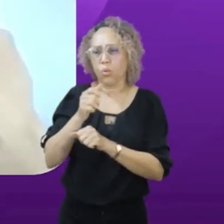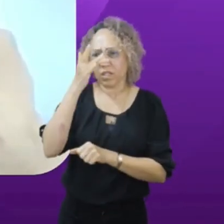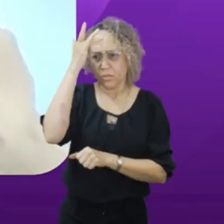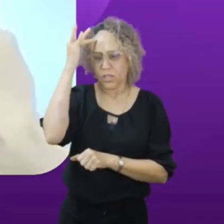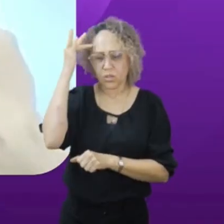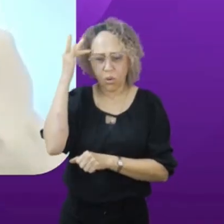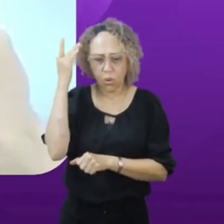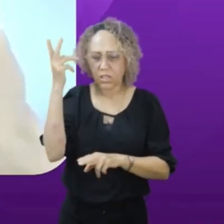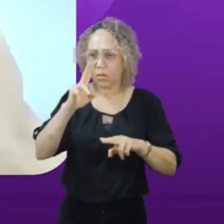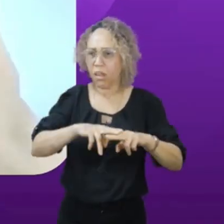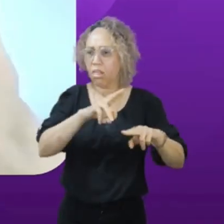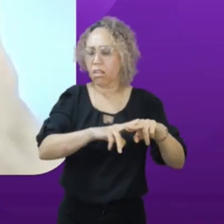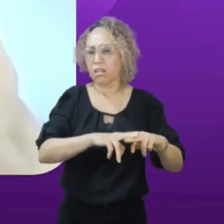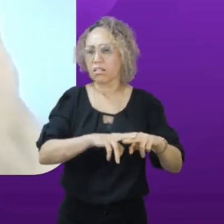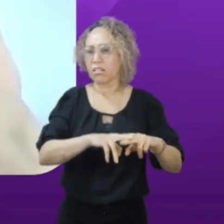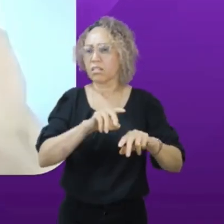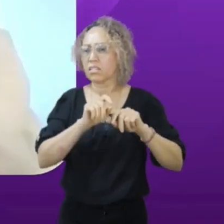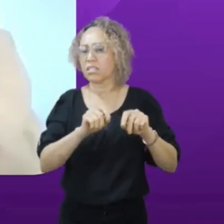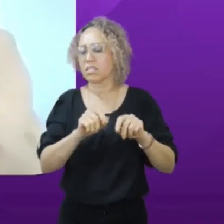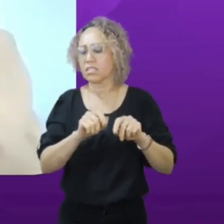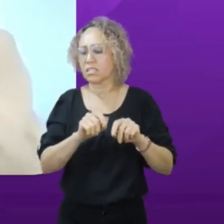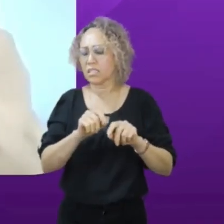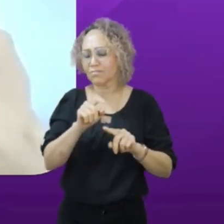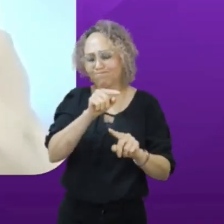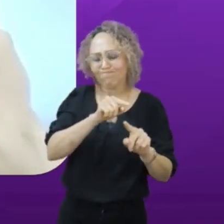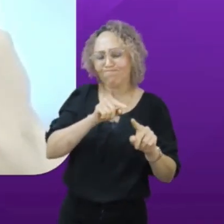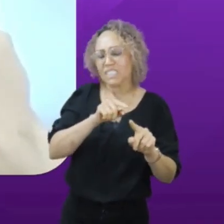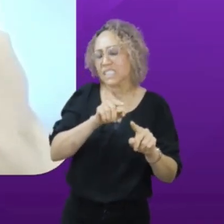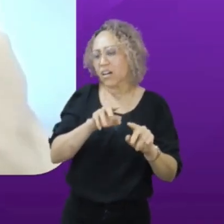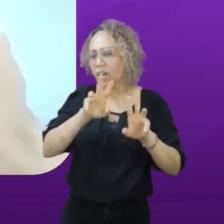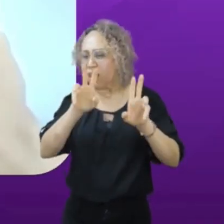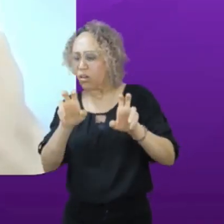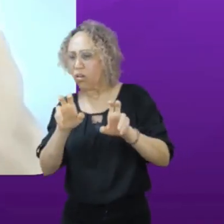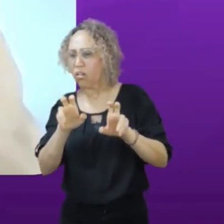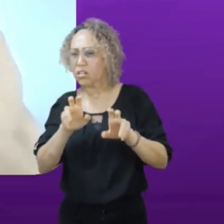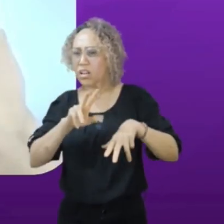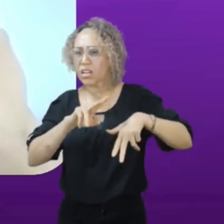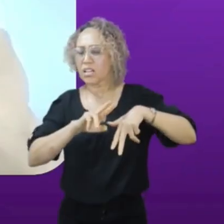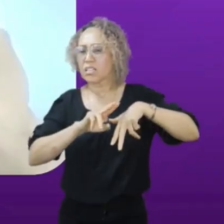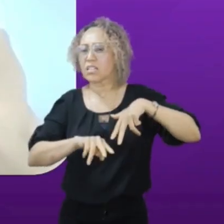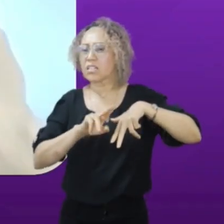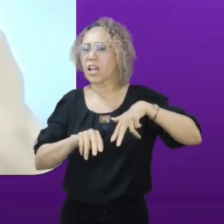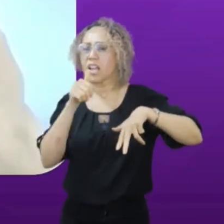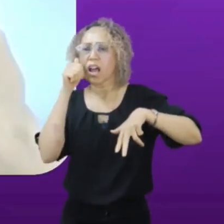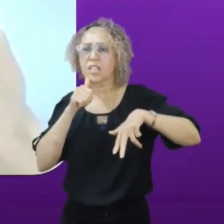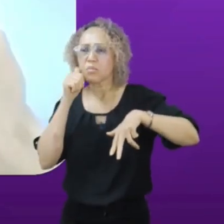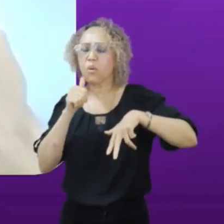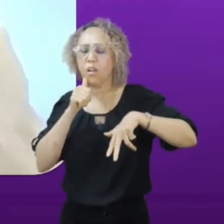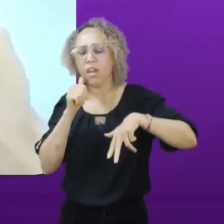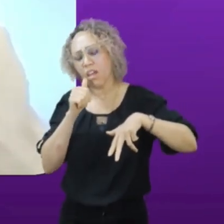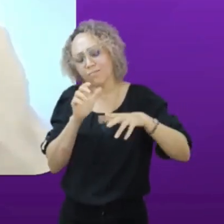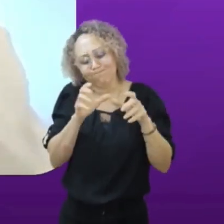liberdade, e trazendo esse recorte de gênero, a gente entende que as mulheres é uma parte muito pequena dentro do sistema